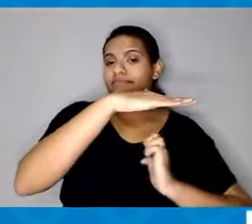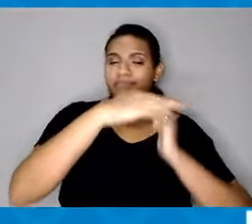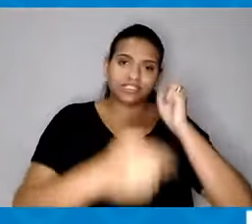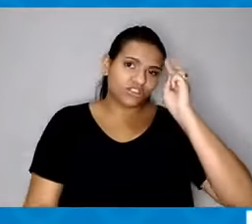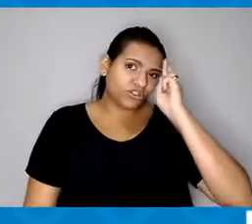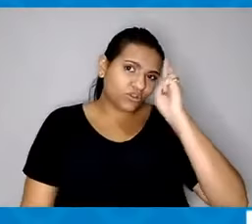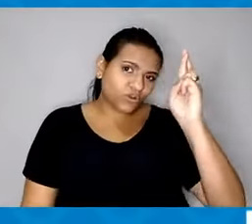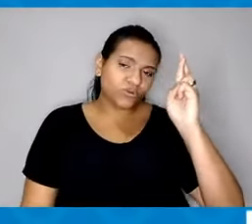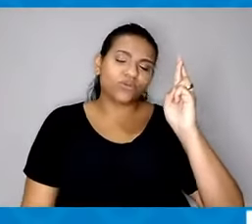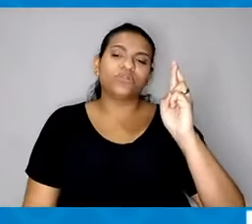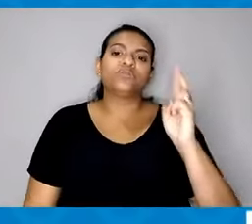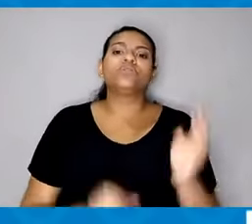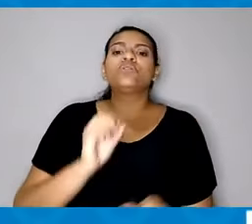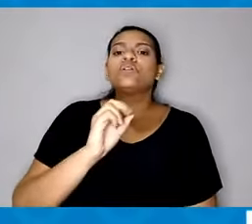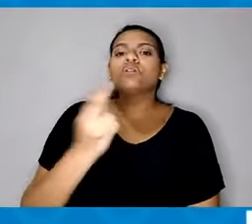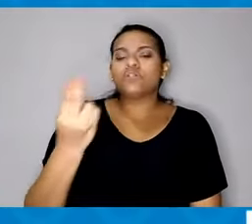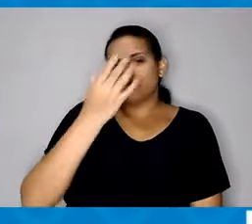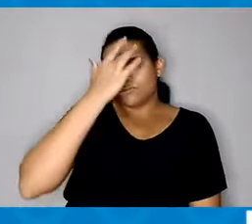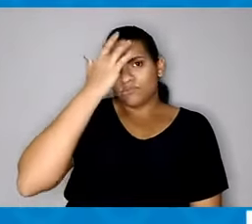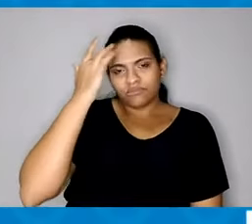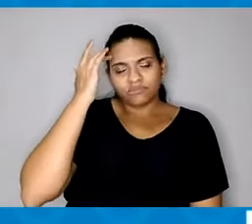na escola, mas para participar